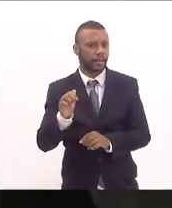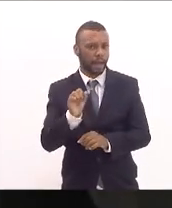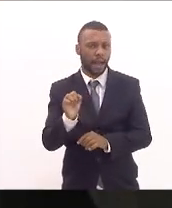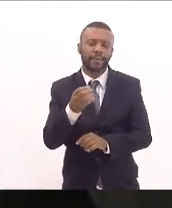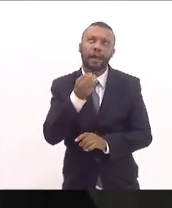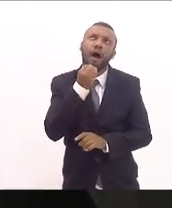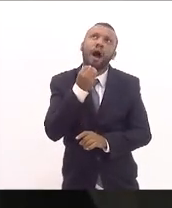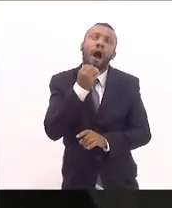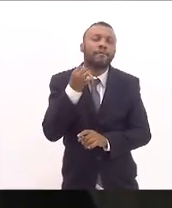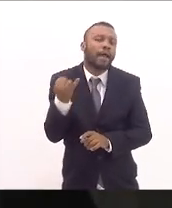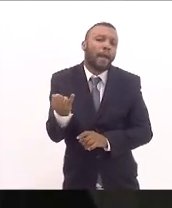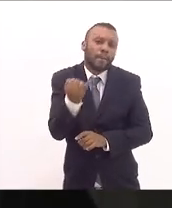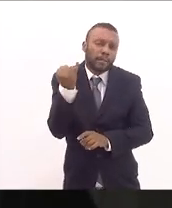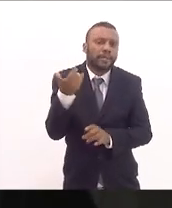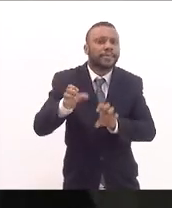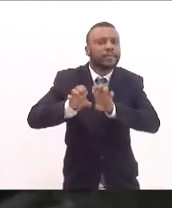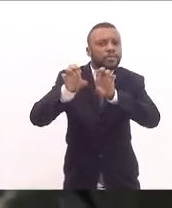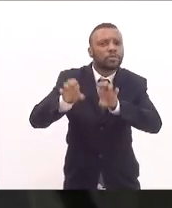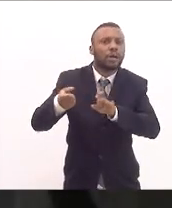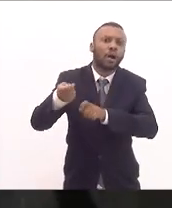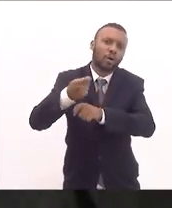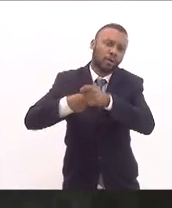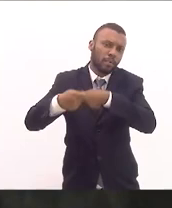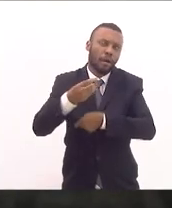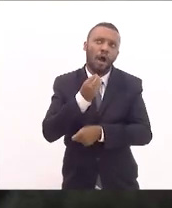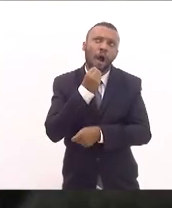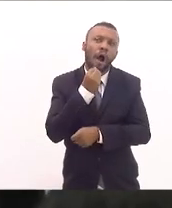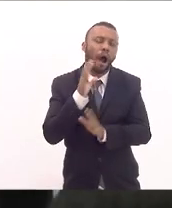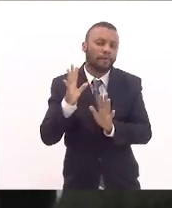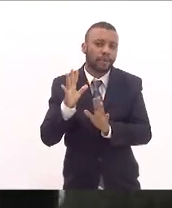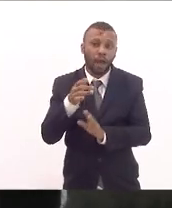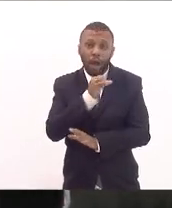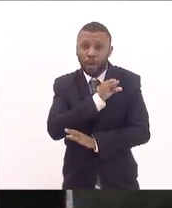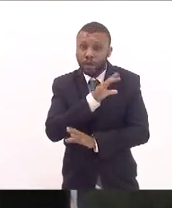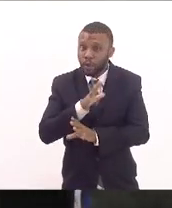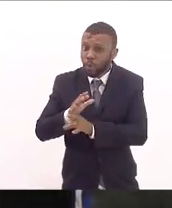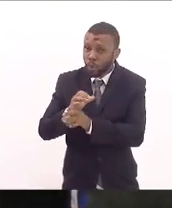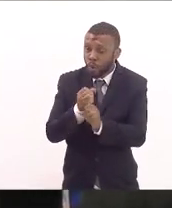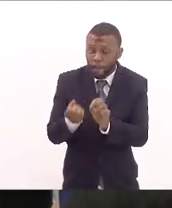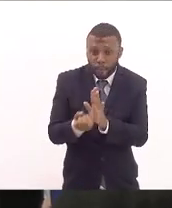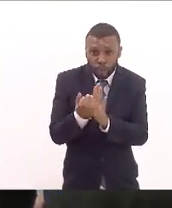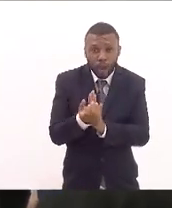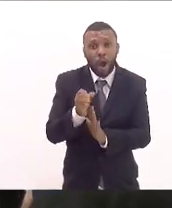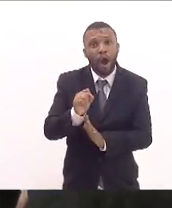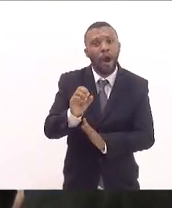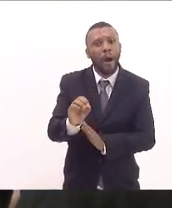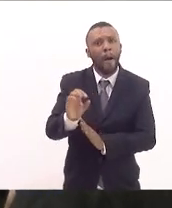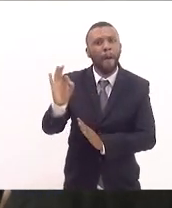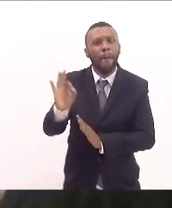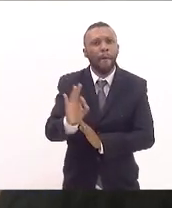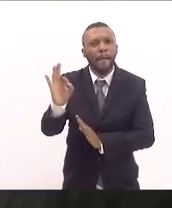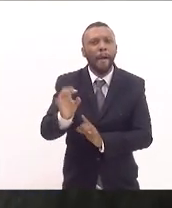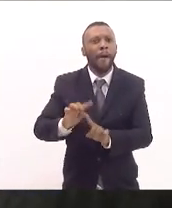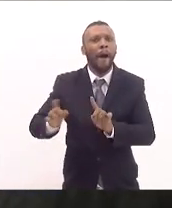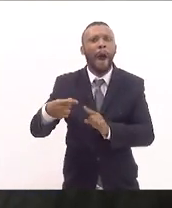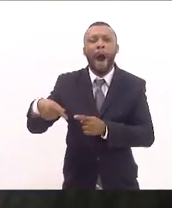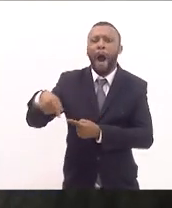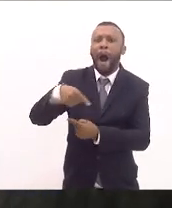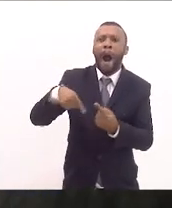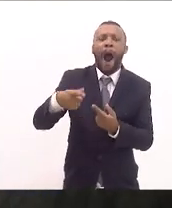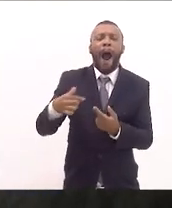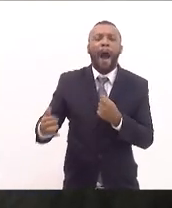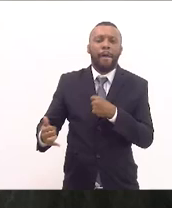importante essa cadeira na nossa estrutura Econômica obviamente Rio de Janeiro produto oitenta por cento do Óleo mas é sempre a cadeia Traiçoeira